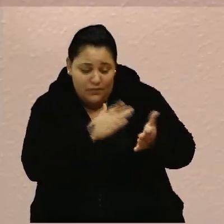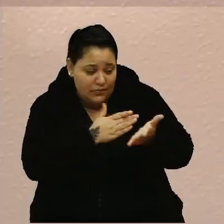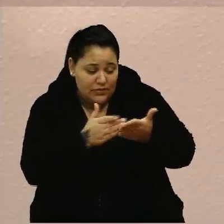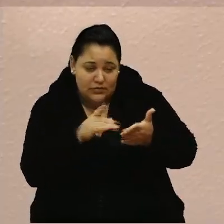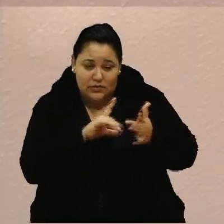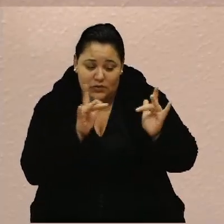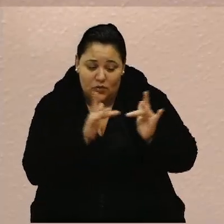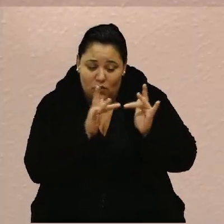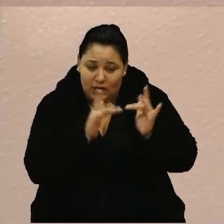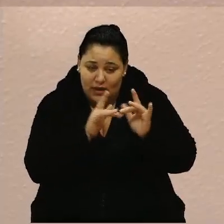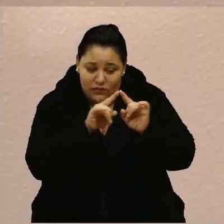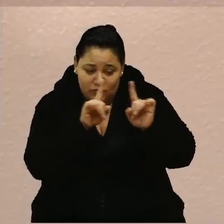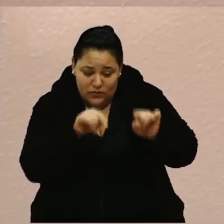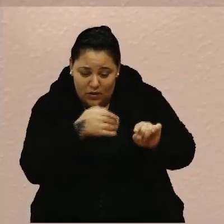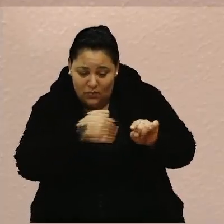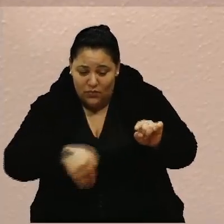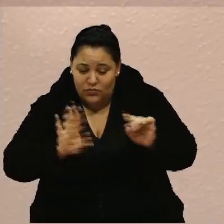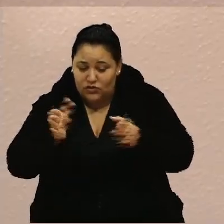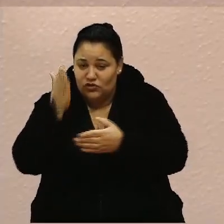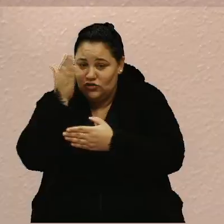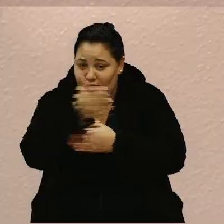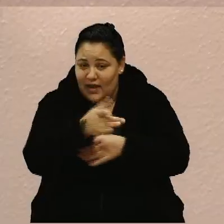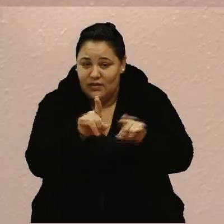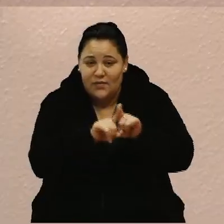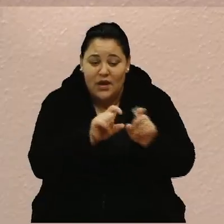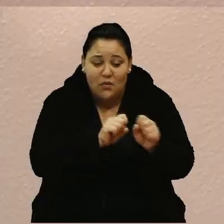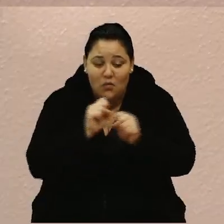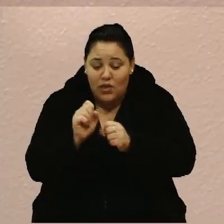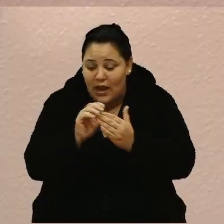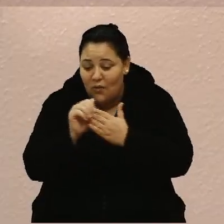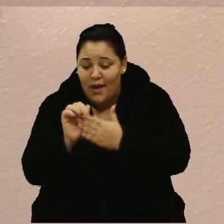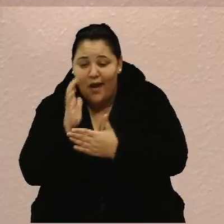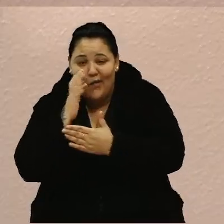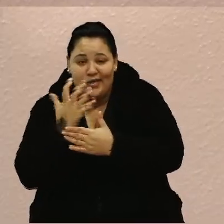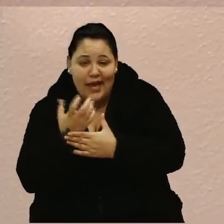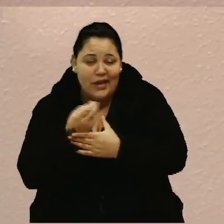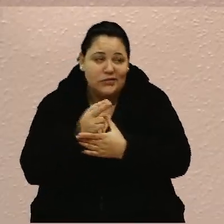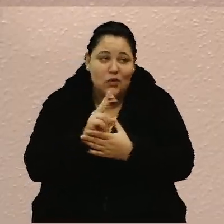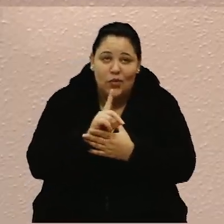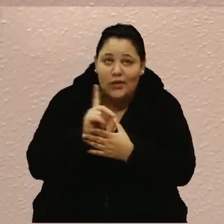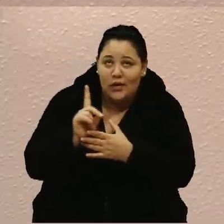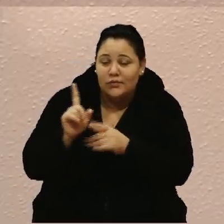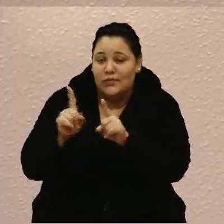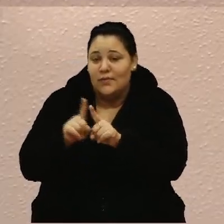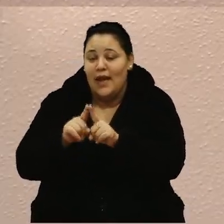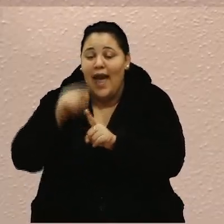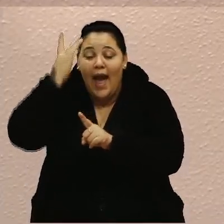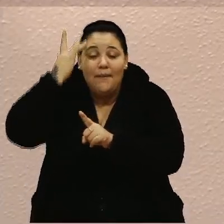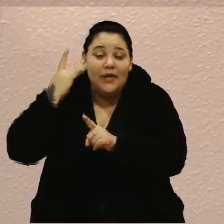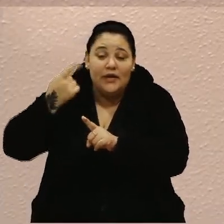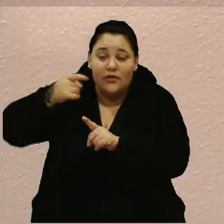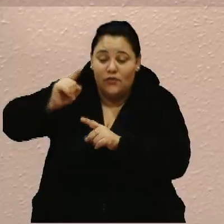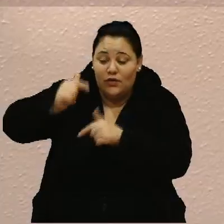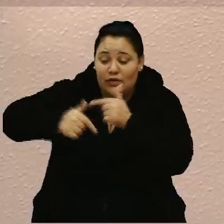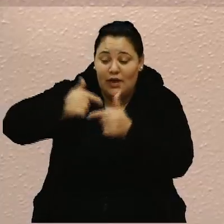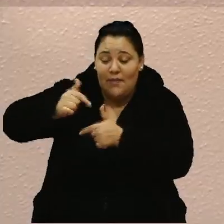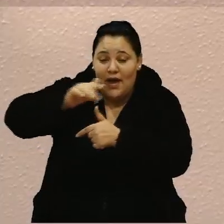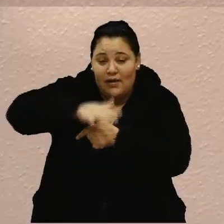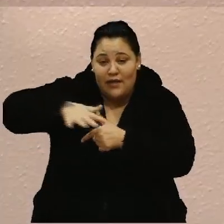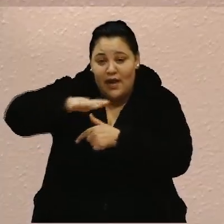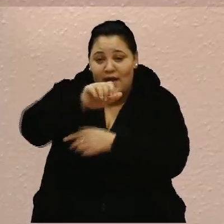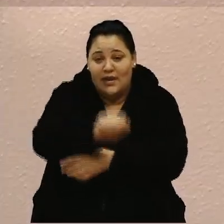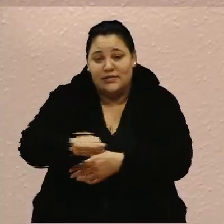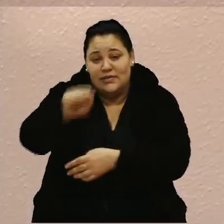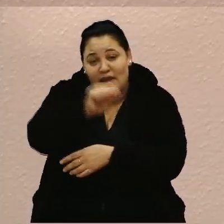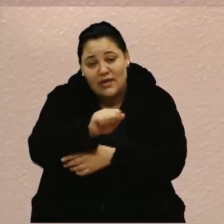com os trabalhadores direto, né, para poder acompanhar se isso está acontecendo, se não está acontecendo. Amanhã eu vou em serviços da assistência novamente para